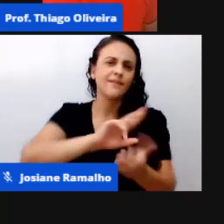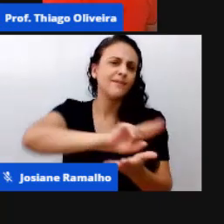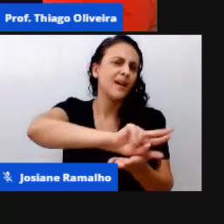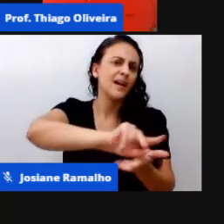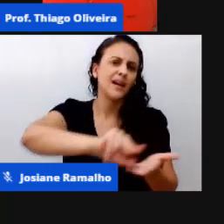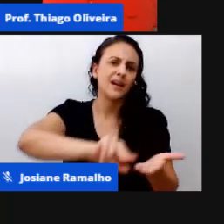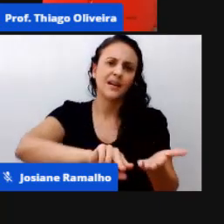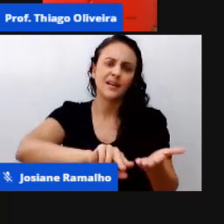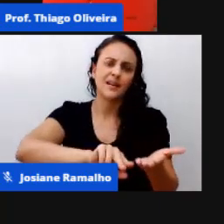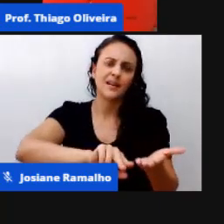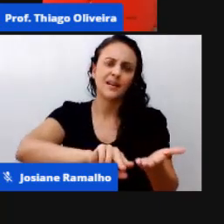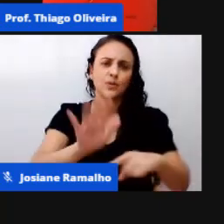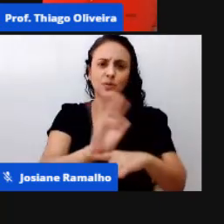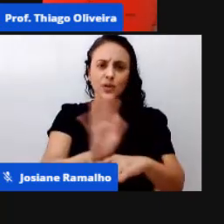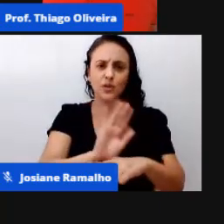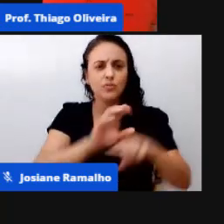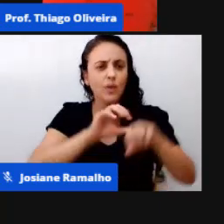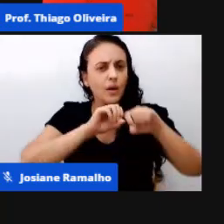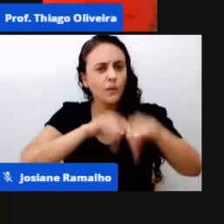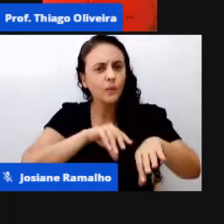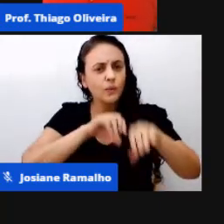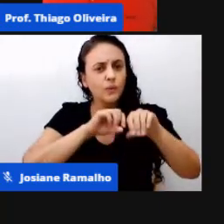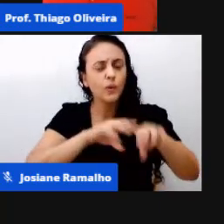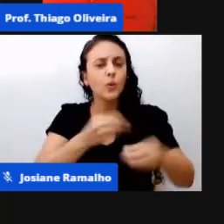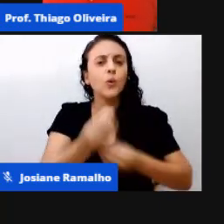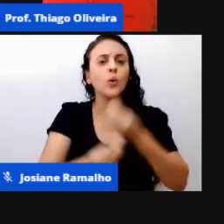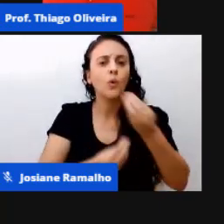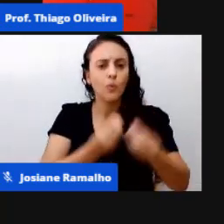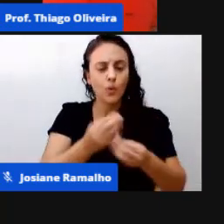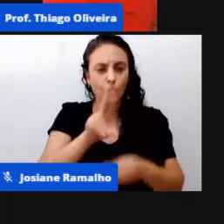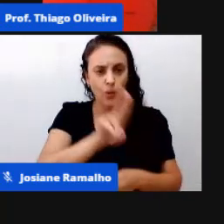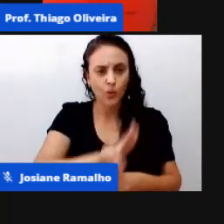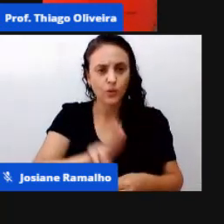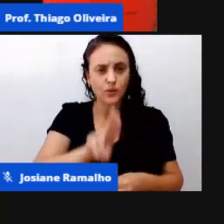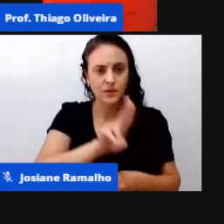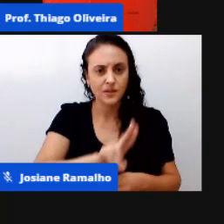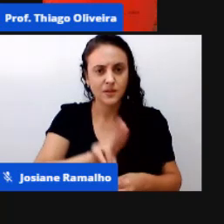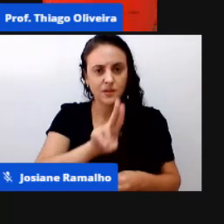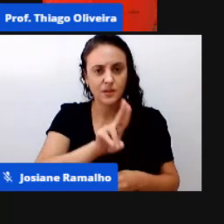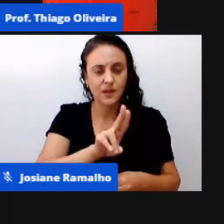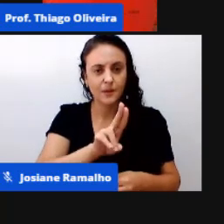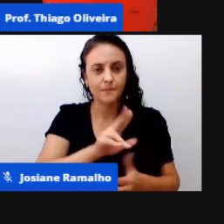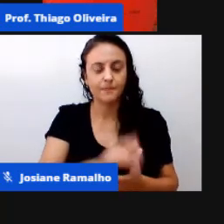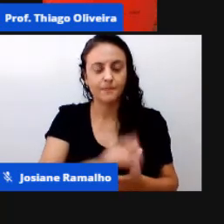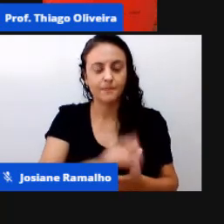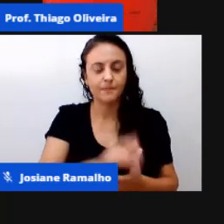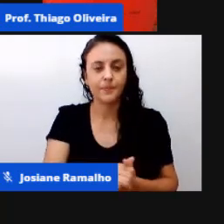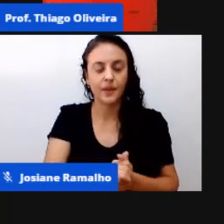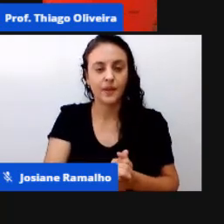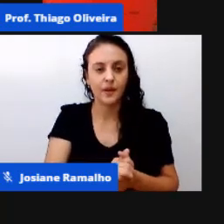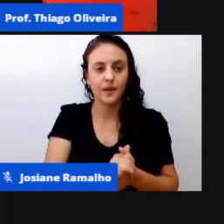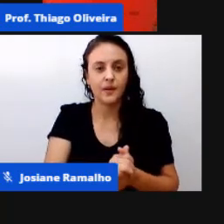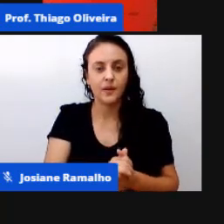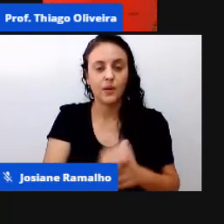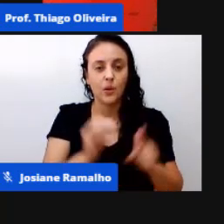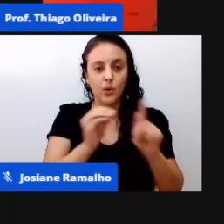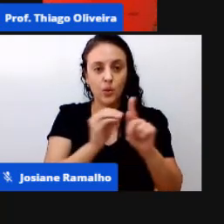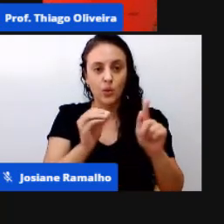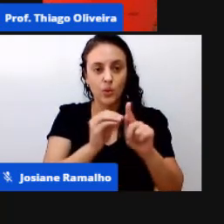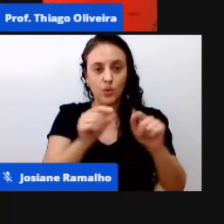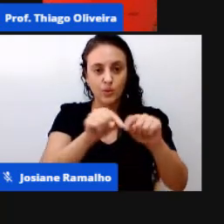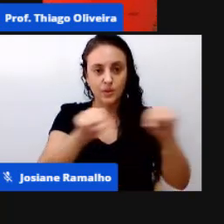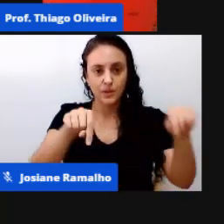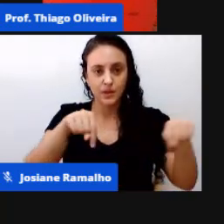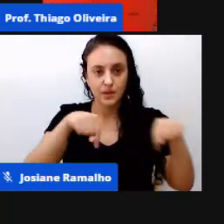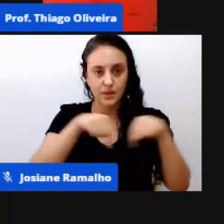tutoriais ensinando como utilizar a plataforma Google Sala de Aula, tá bom? Então fica